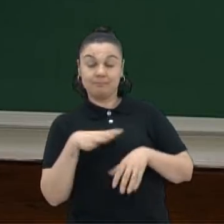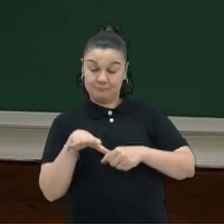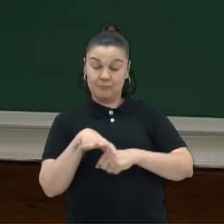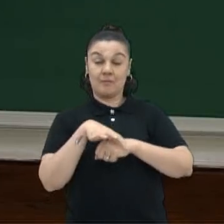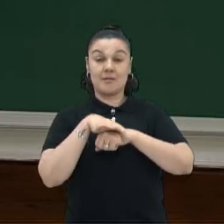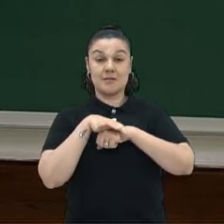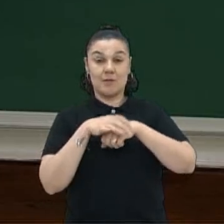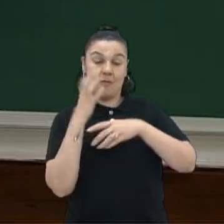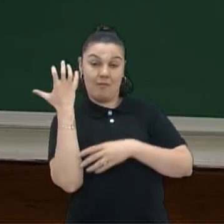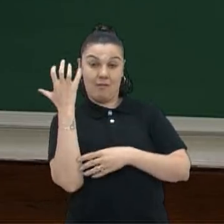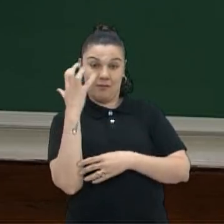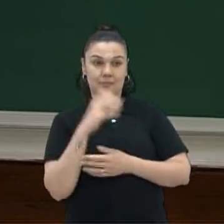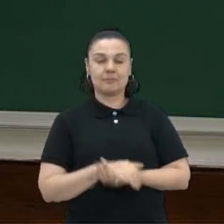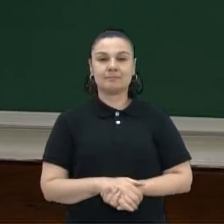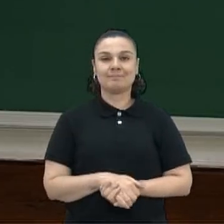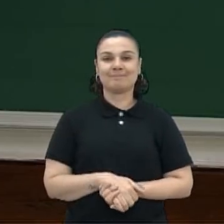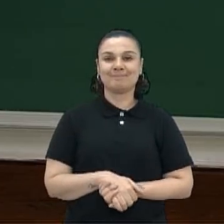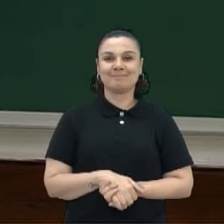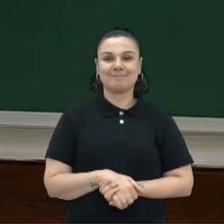ali.